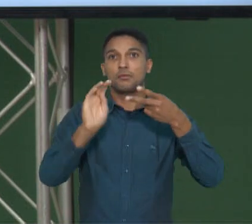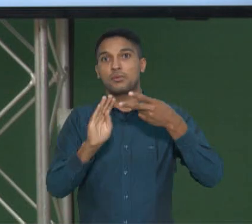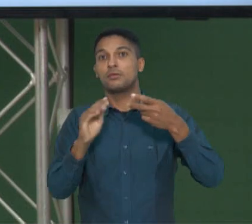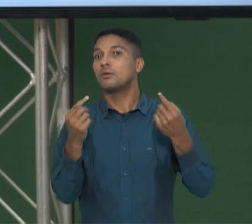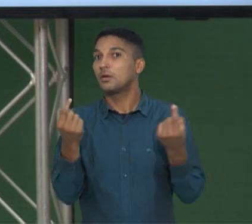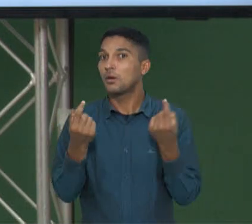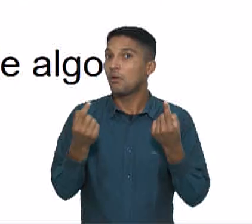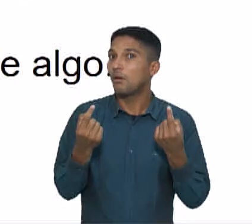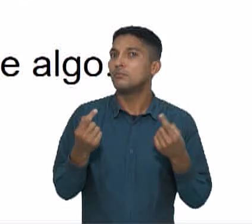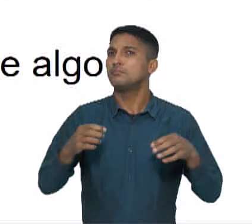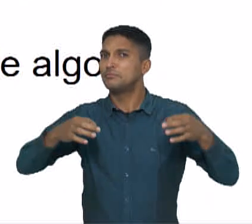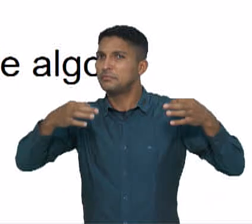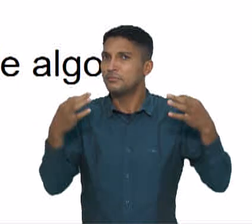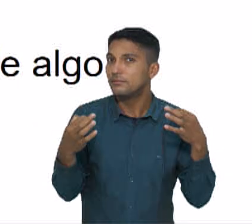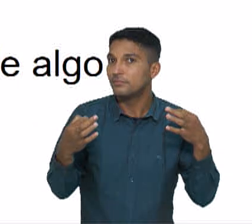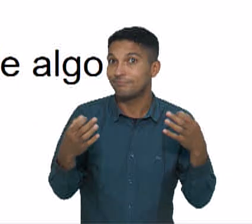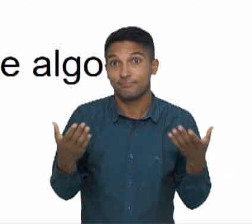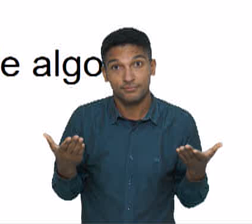será a correta?